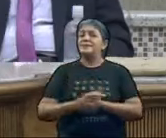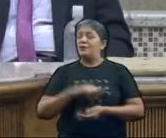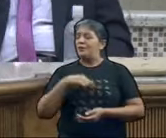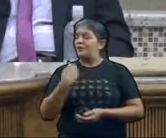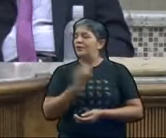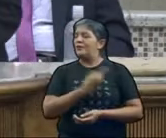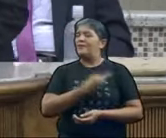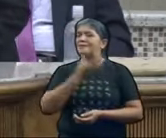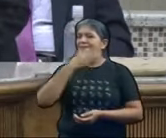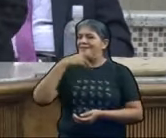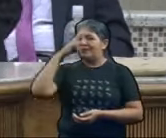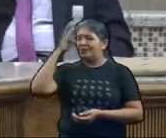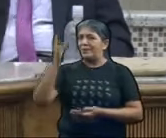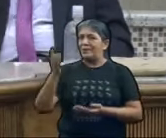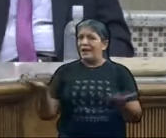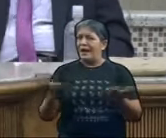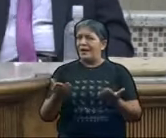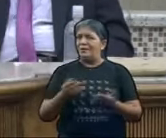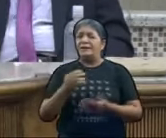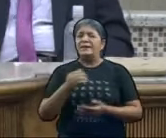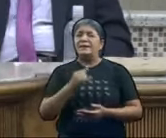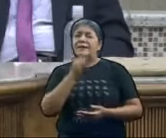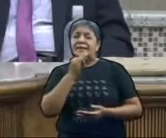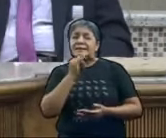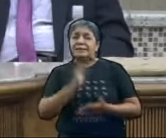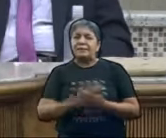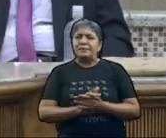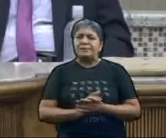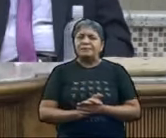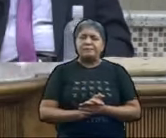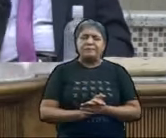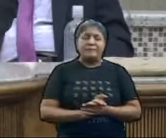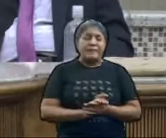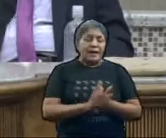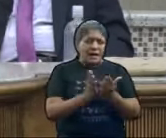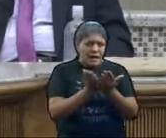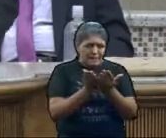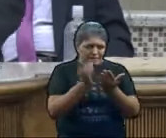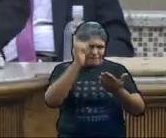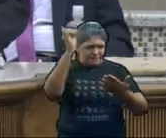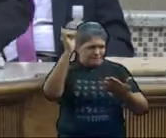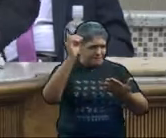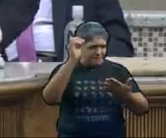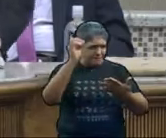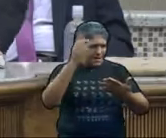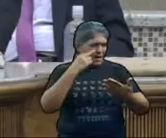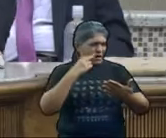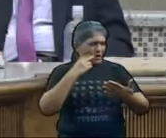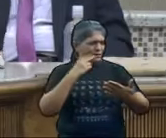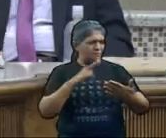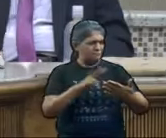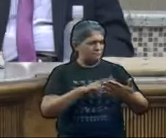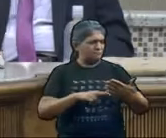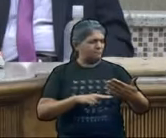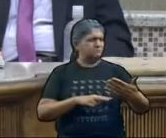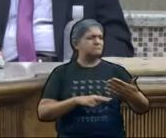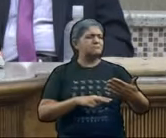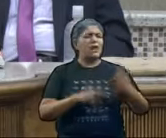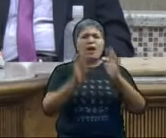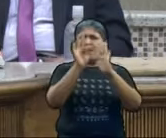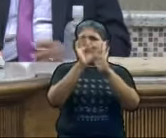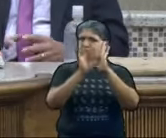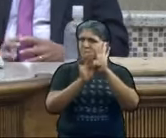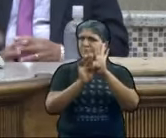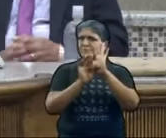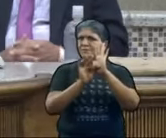quando nós olhamos para esse capítulo 21 de Apocalipse, nós encontramos